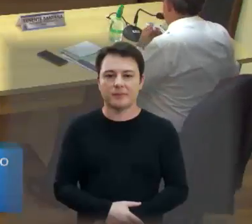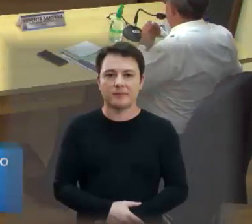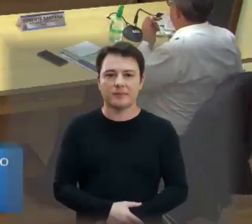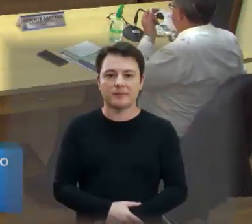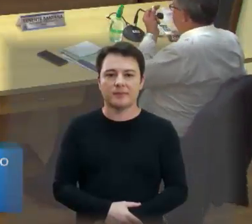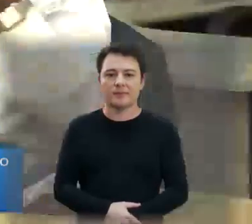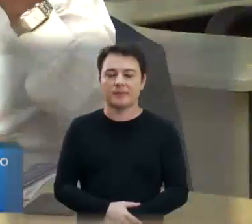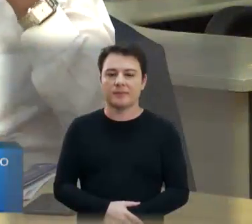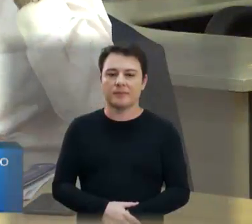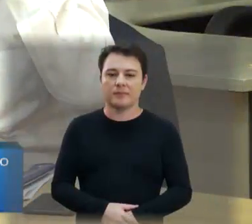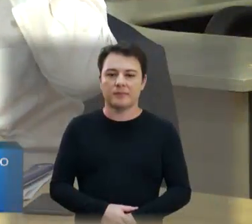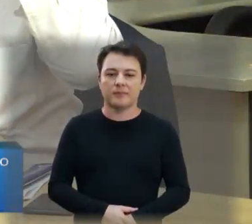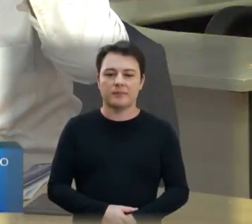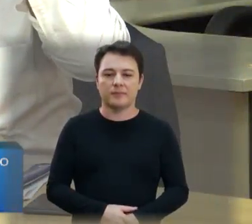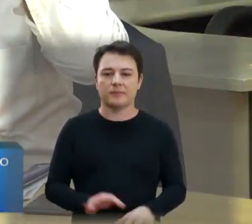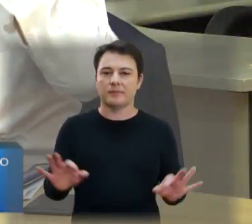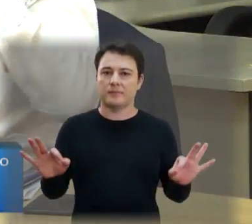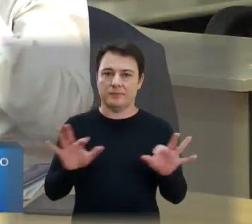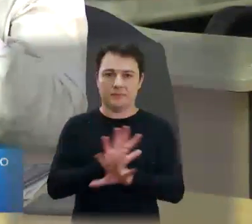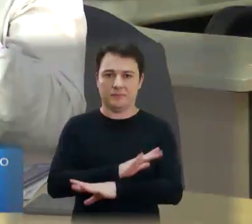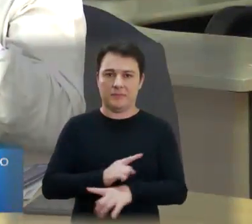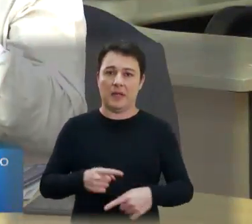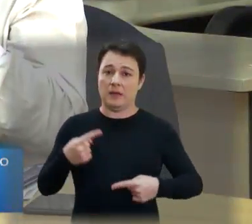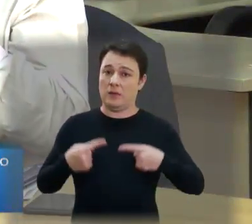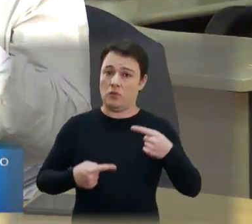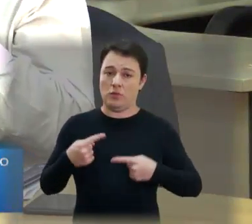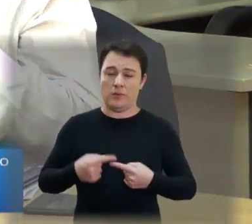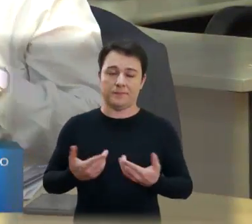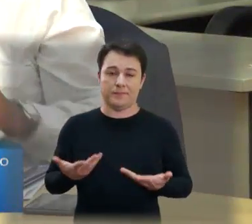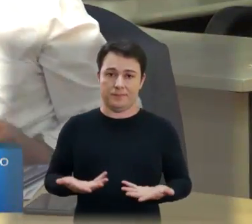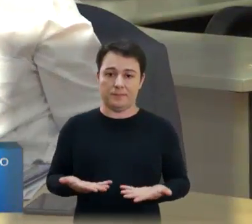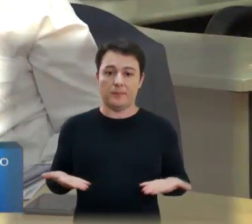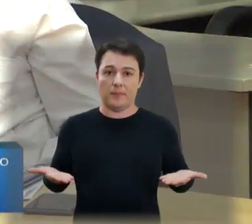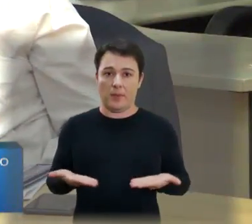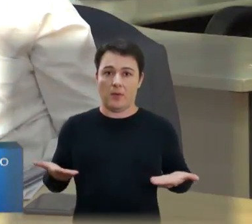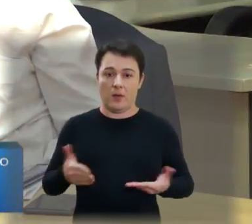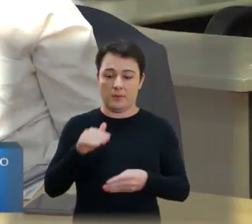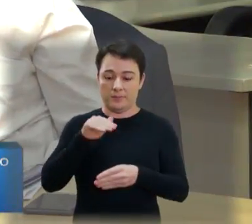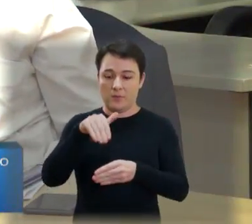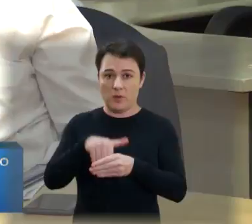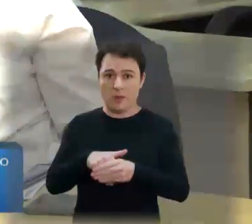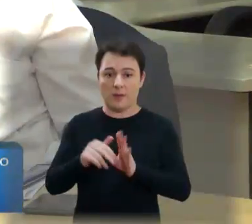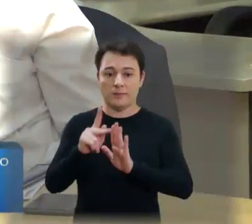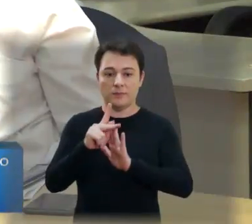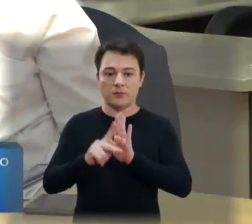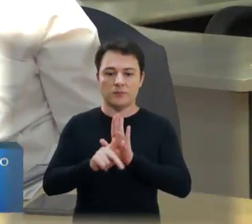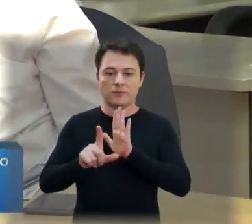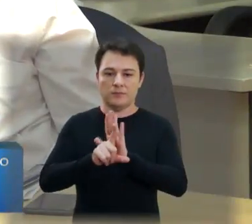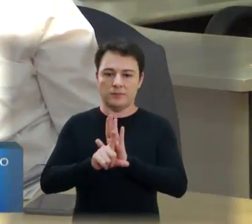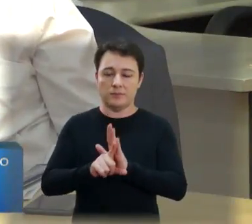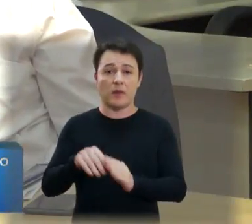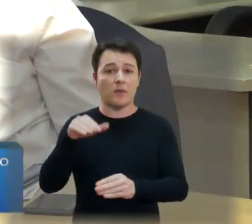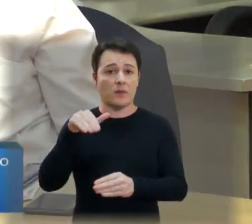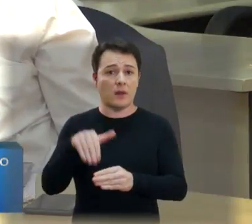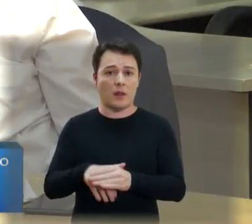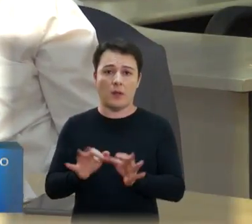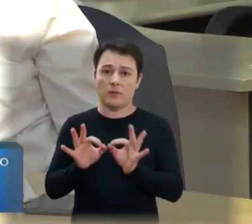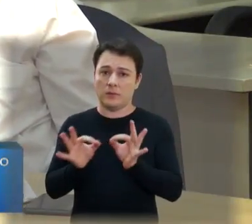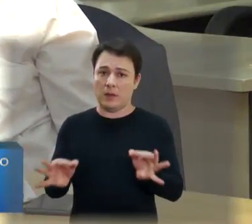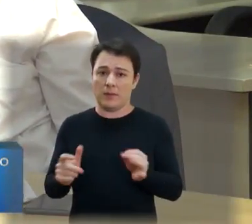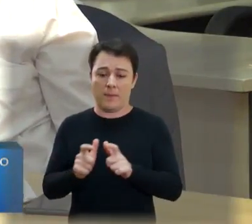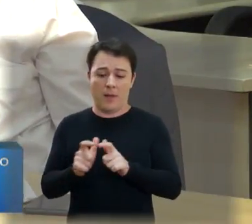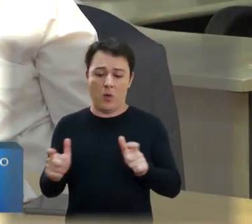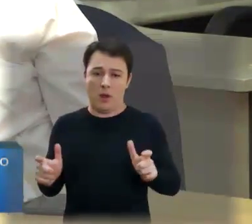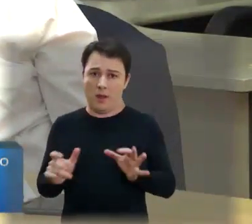Encerrado, então, a discussão, passaremos agora à votação do projeto. A votação é simbólica, a